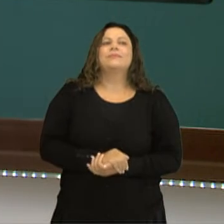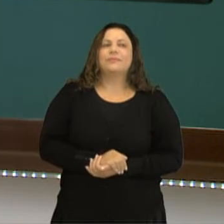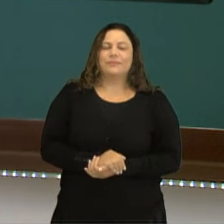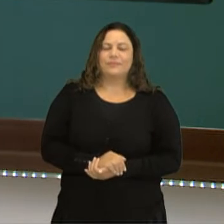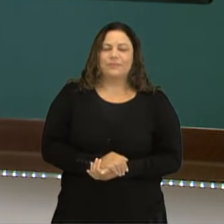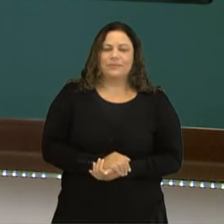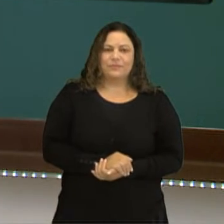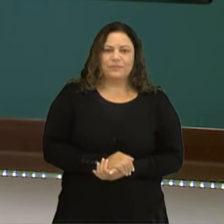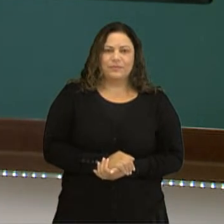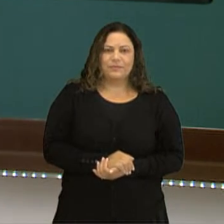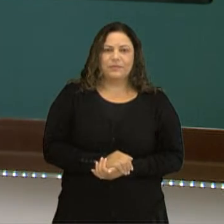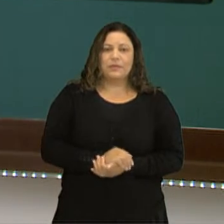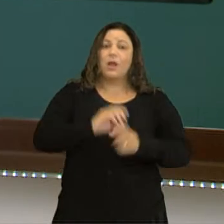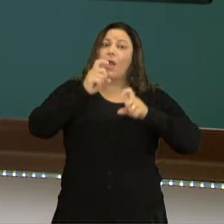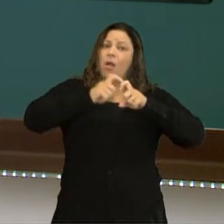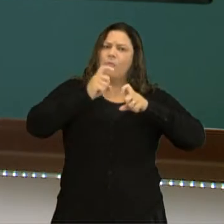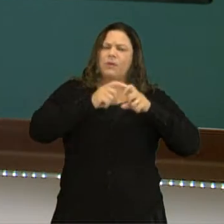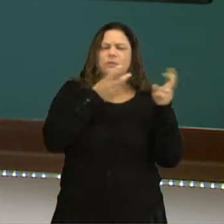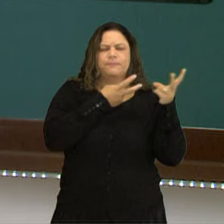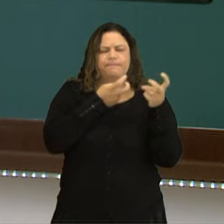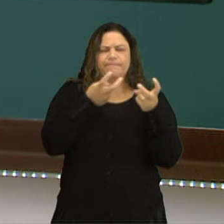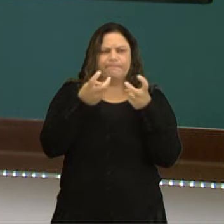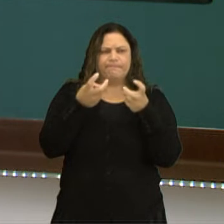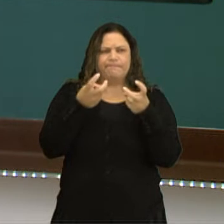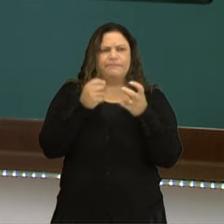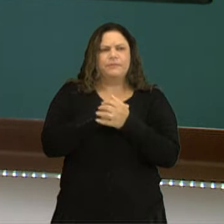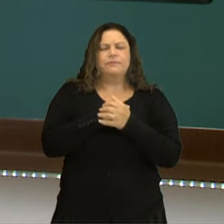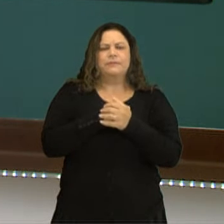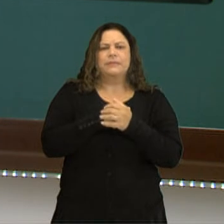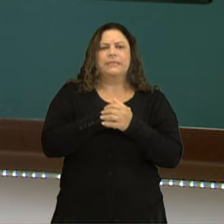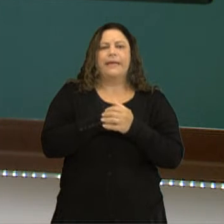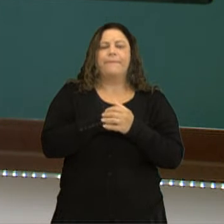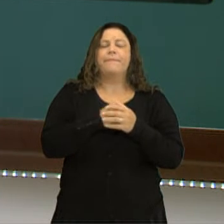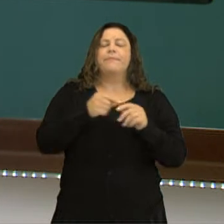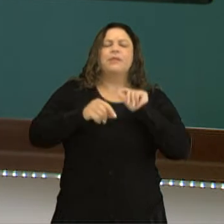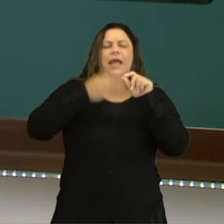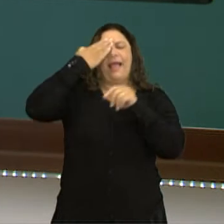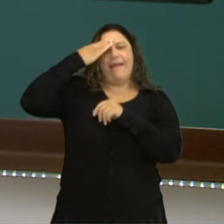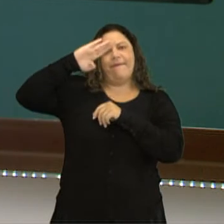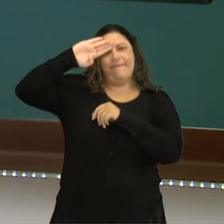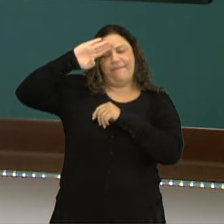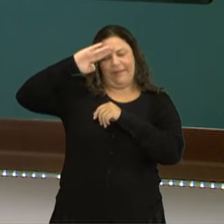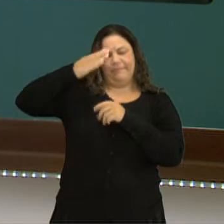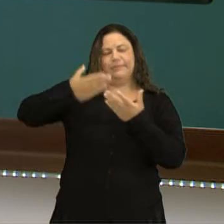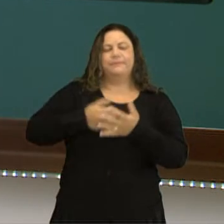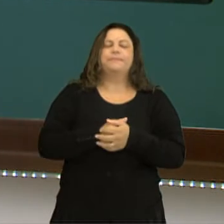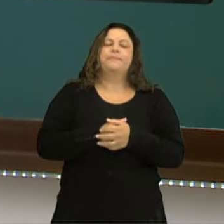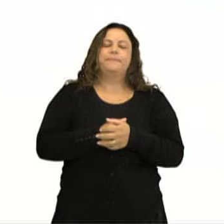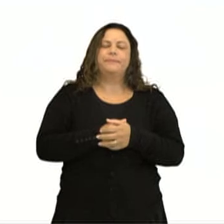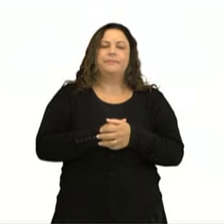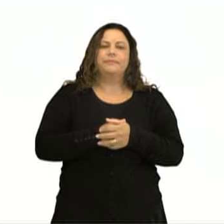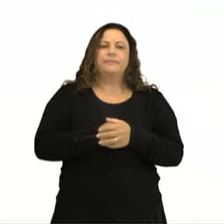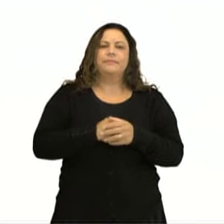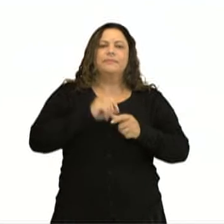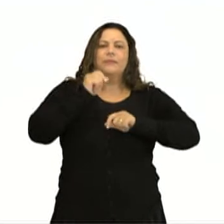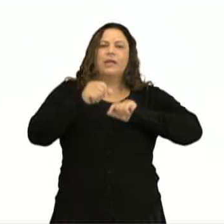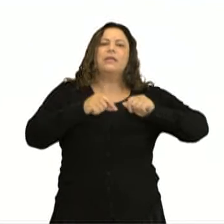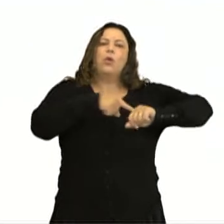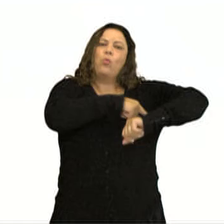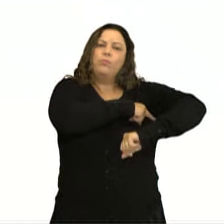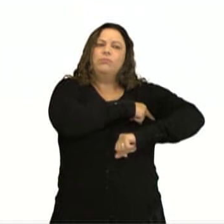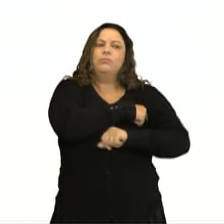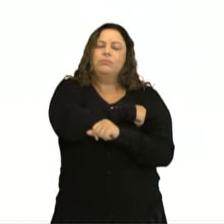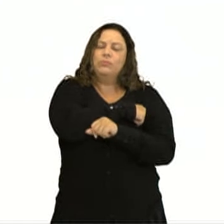fala assim. O médico verifica a temperatura de um paciente colocando o termômetro na axila. De acordo com